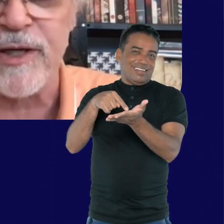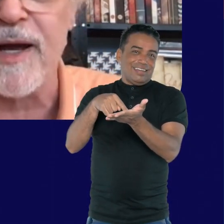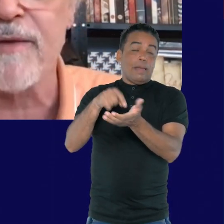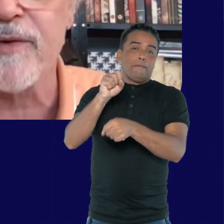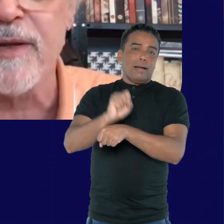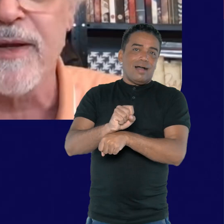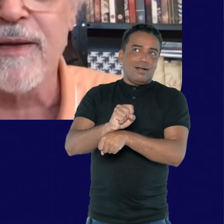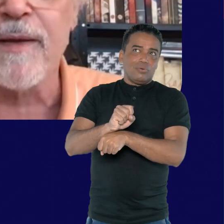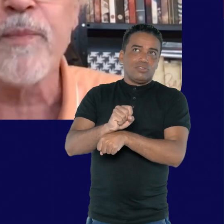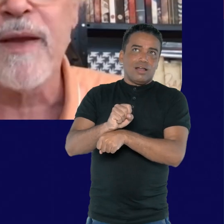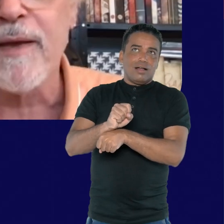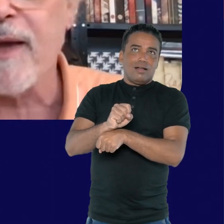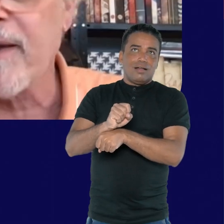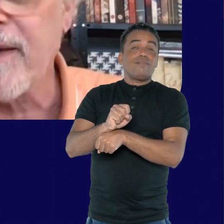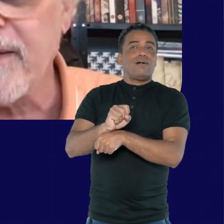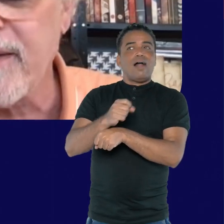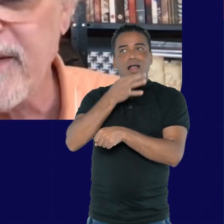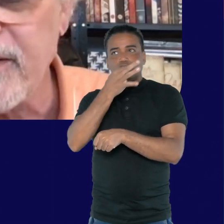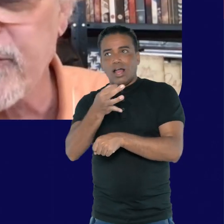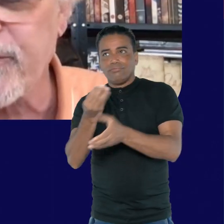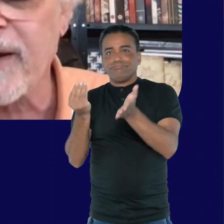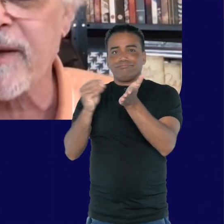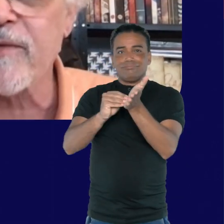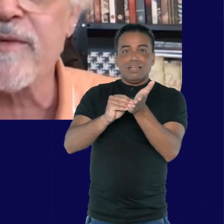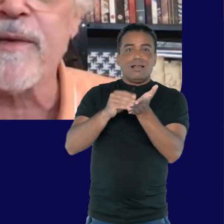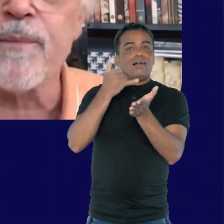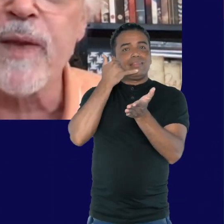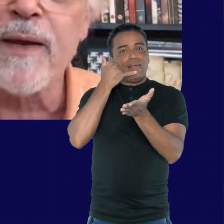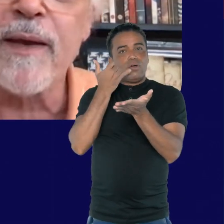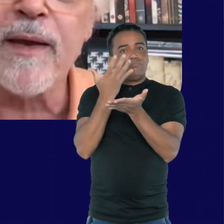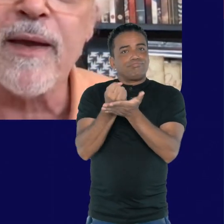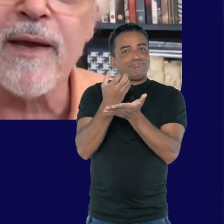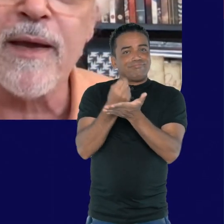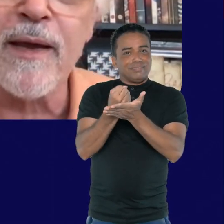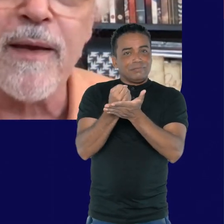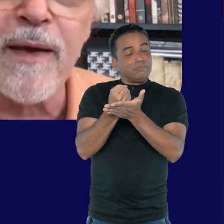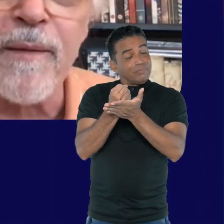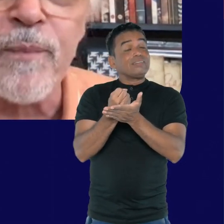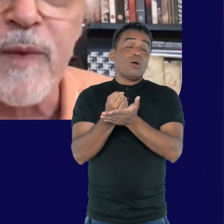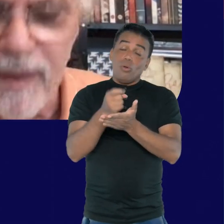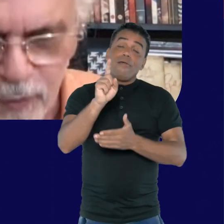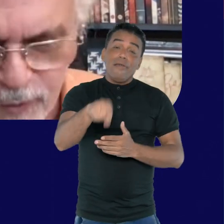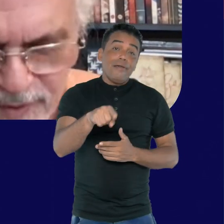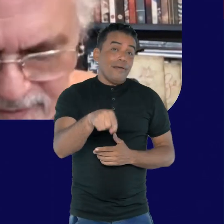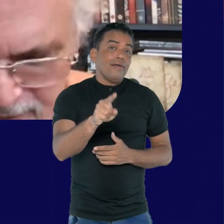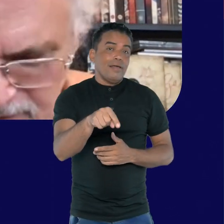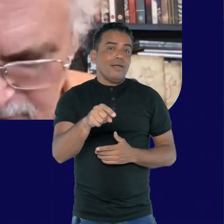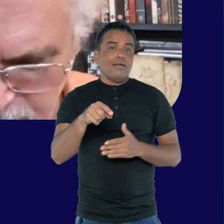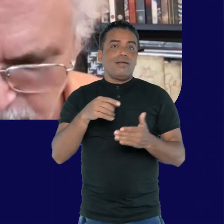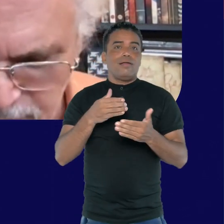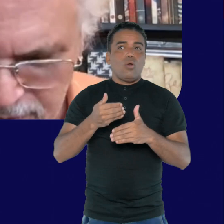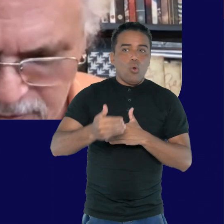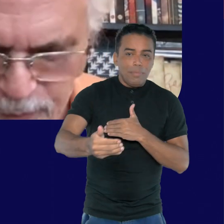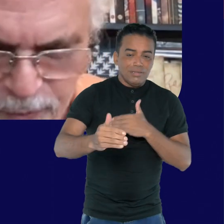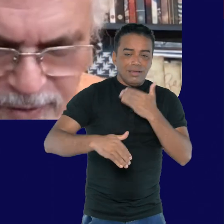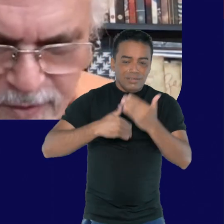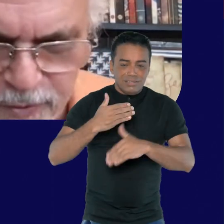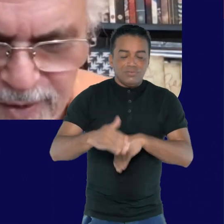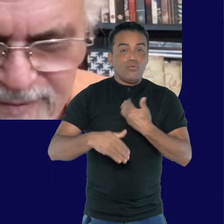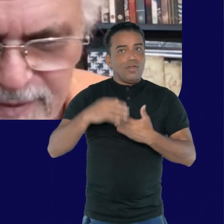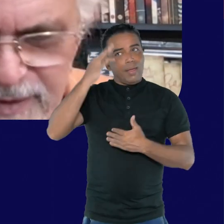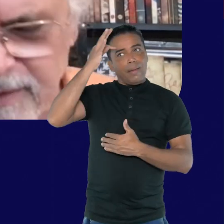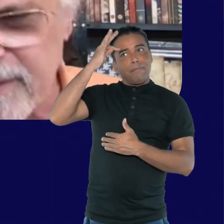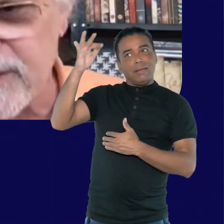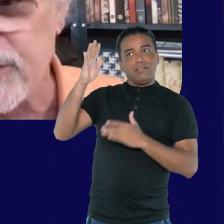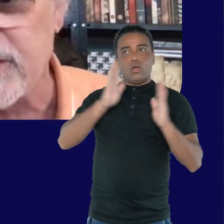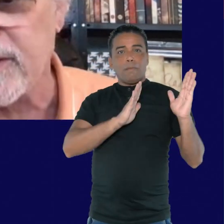pausava, fechava, né? E isso era assim. Eu comecei a desenvolver nesse período